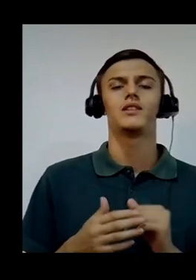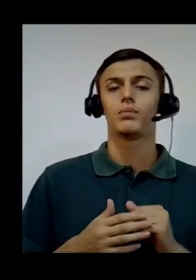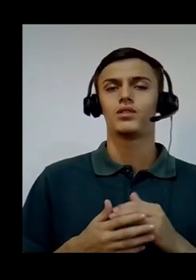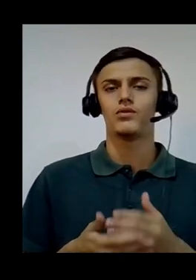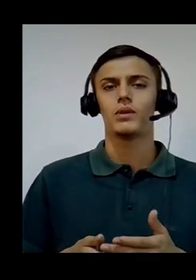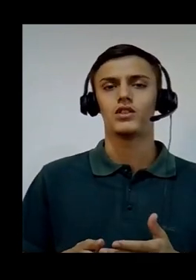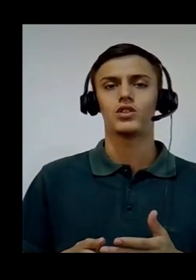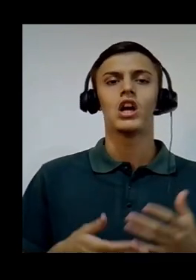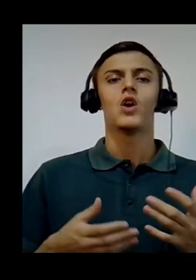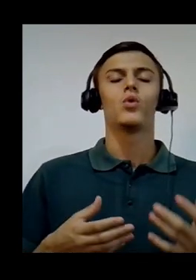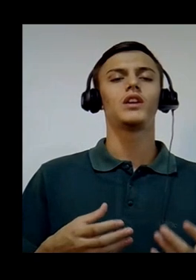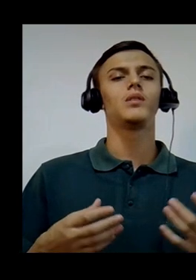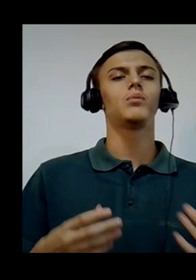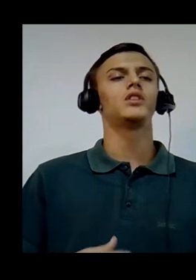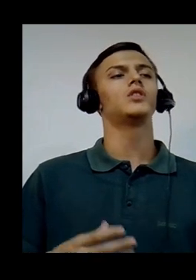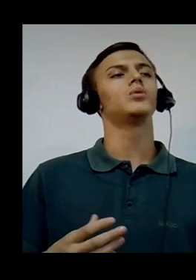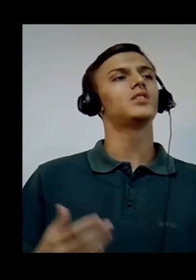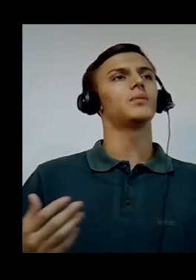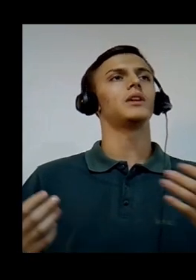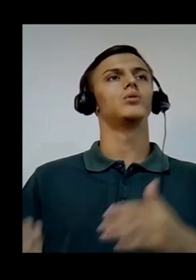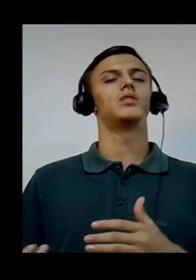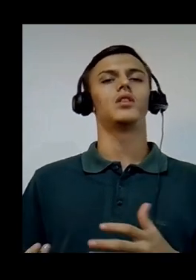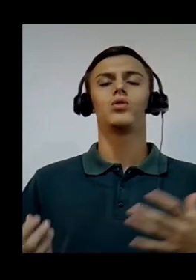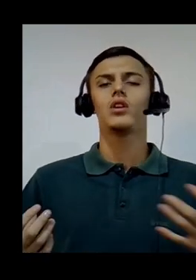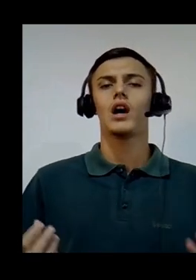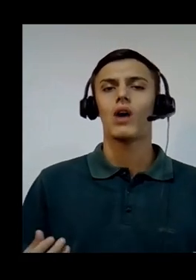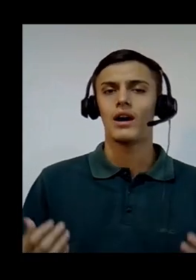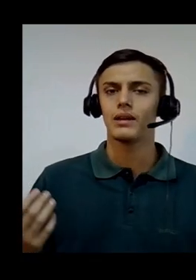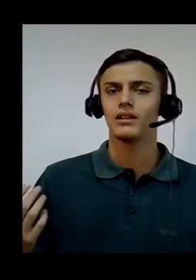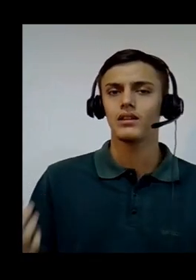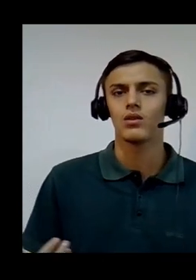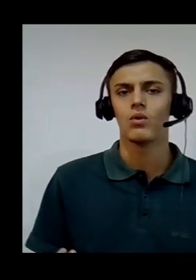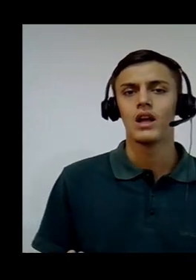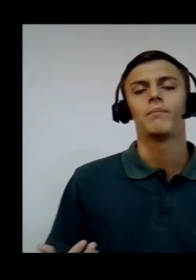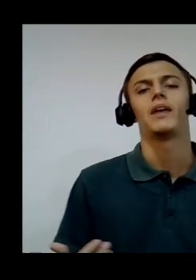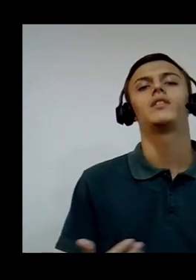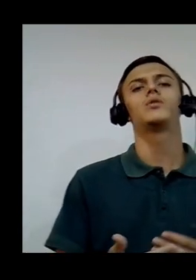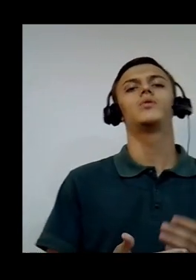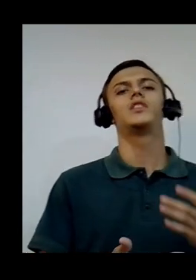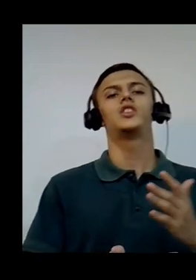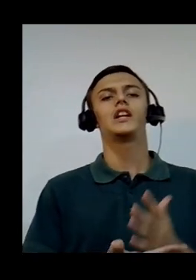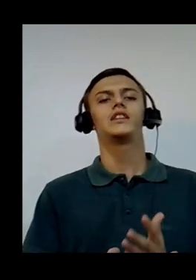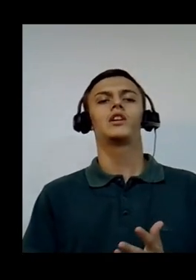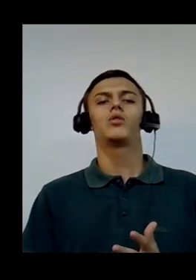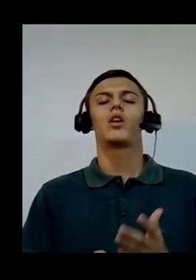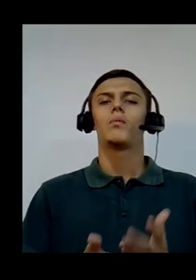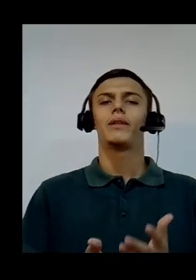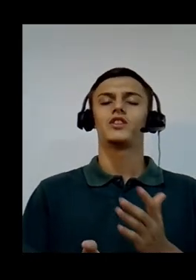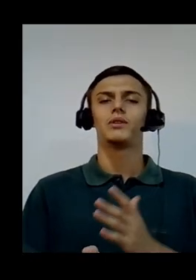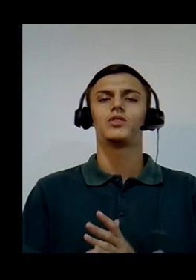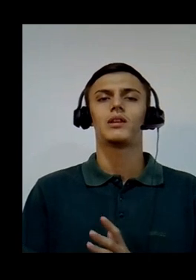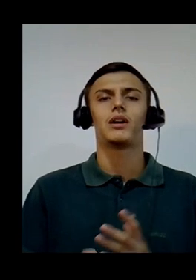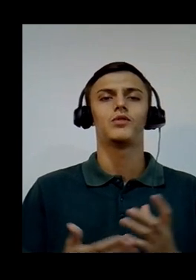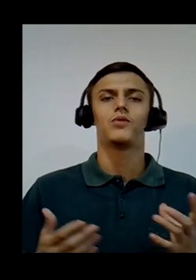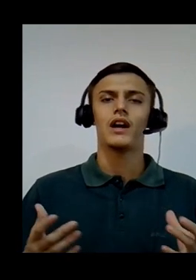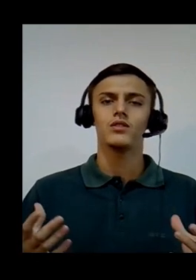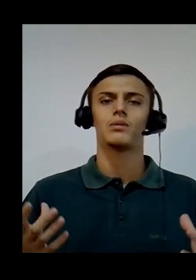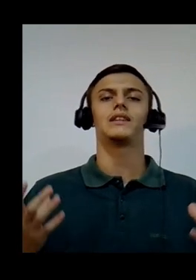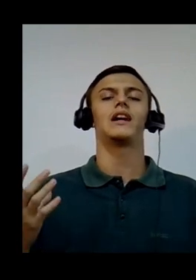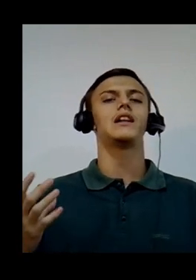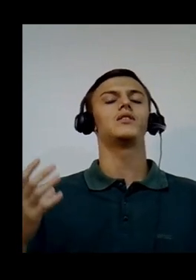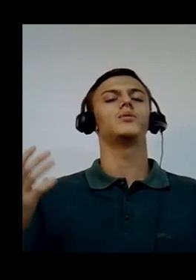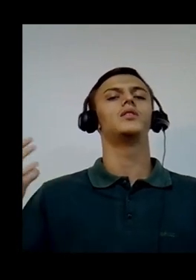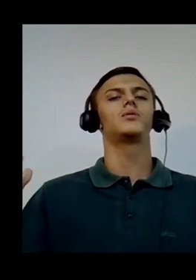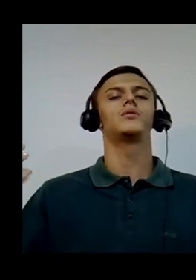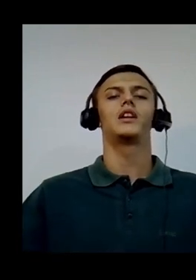anos, alguns meses, possivelmente. O que muda de indústria para indústria? O local, a ambientação. Né? Então, se você chega naquele local com planejamento de trabalho e